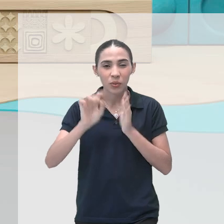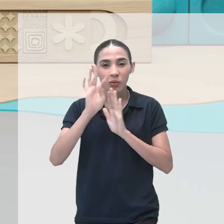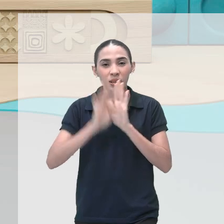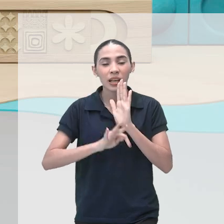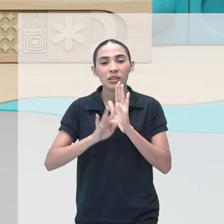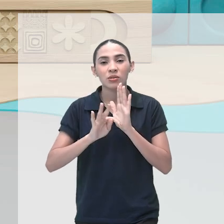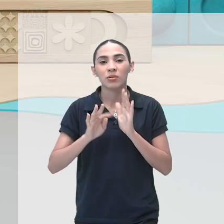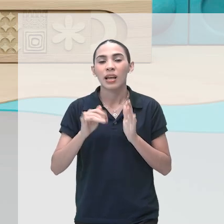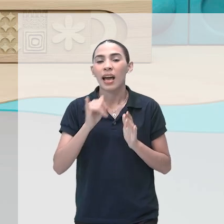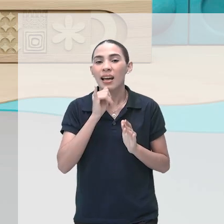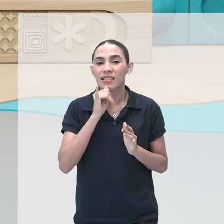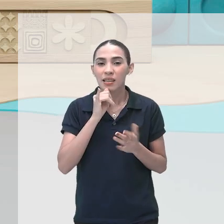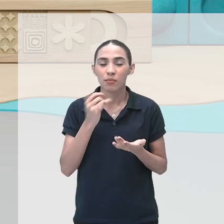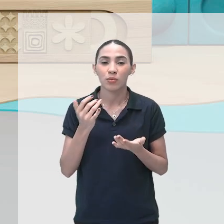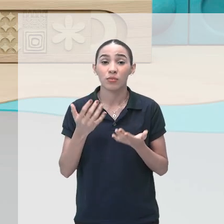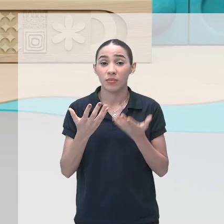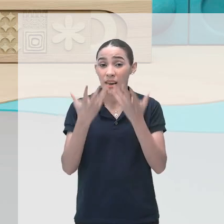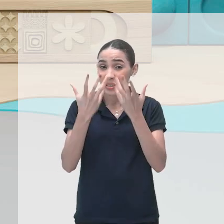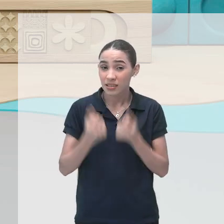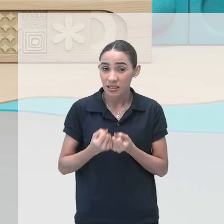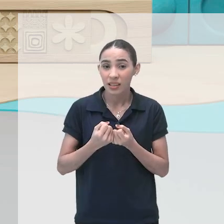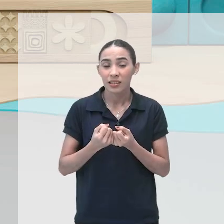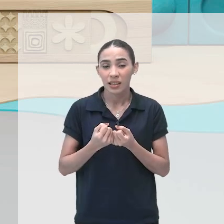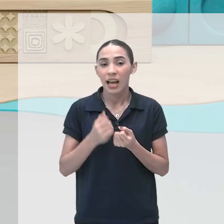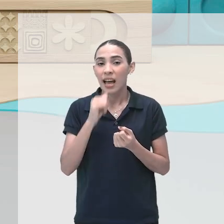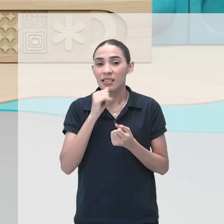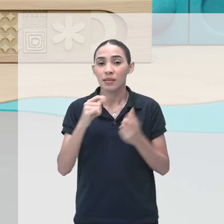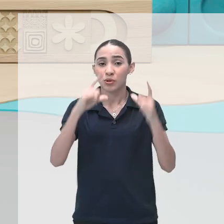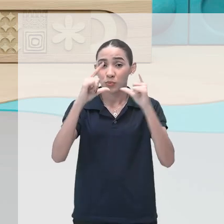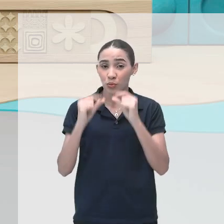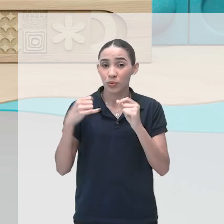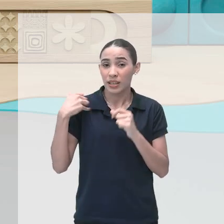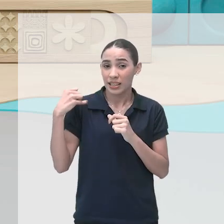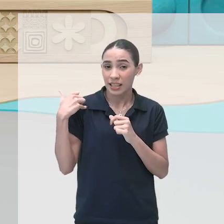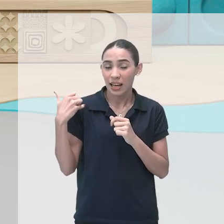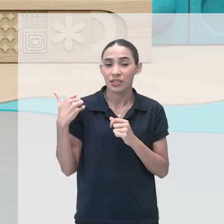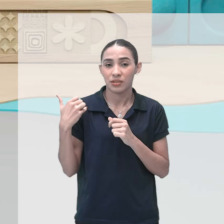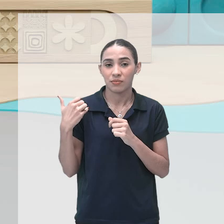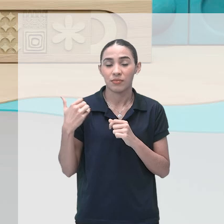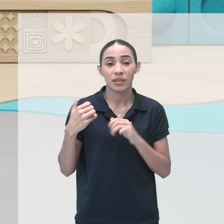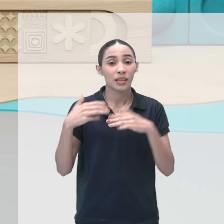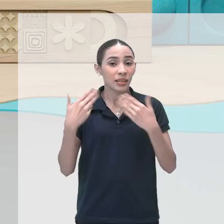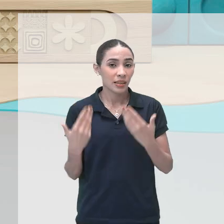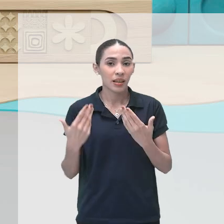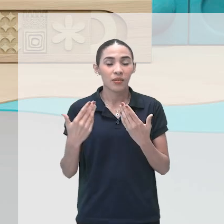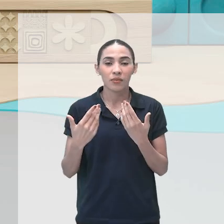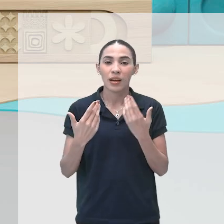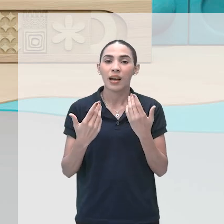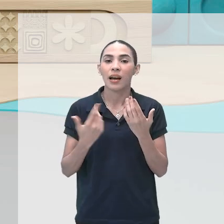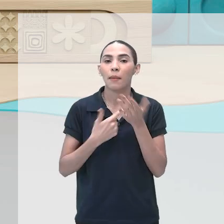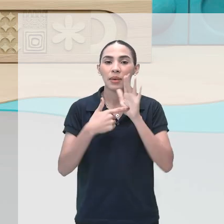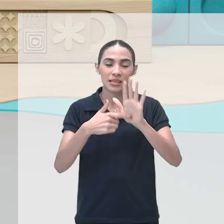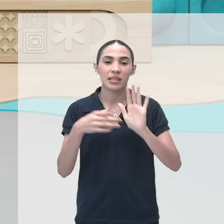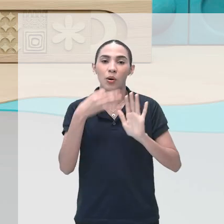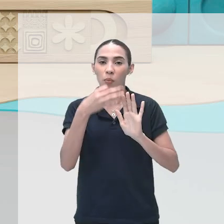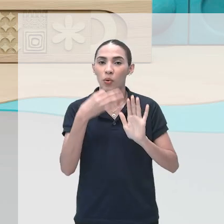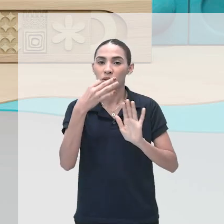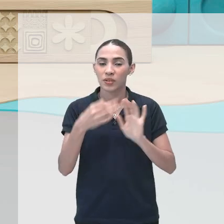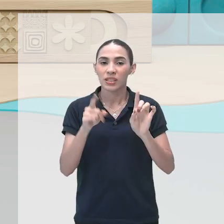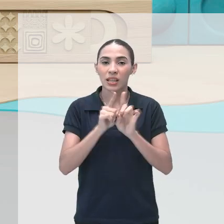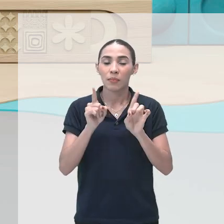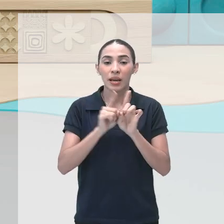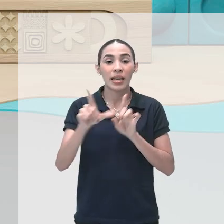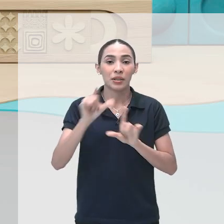se posiciona a favor da redução da maioridade penal. E, para isso, ela apresenta o ponto de vista